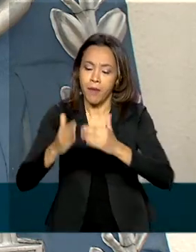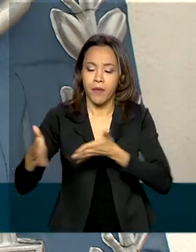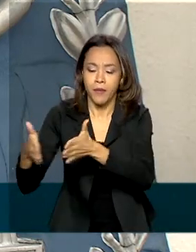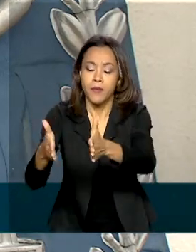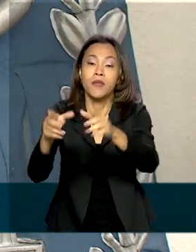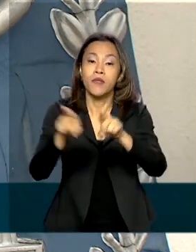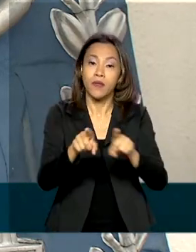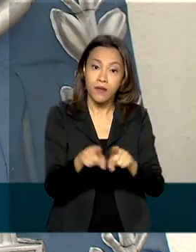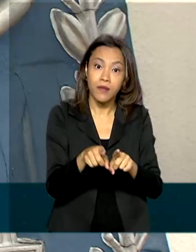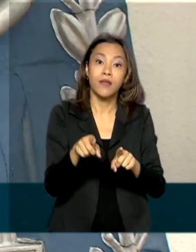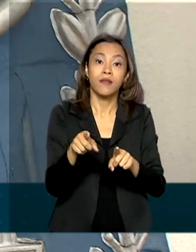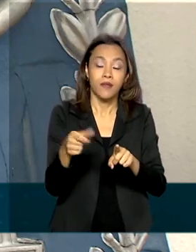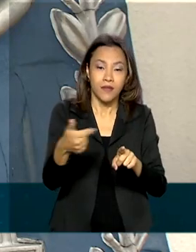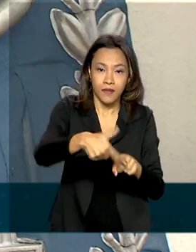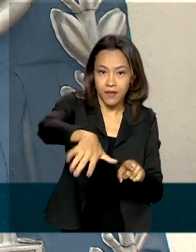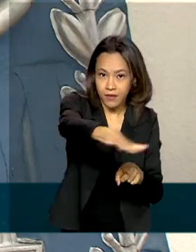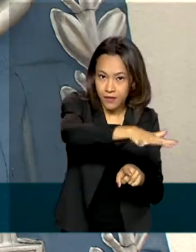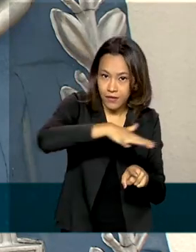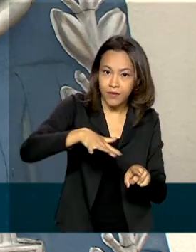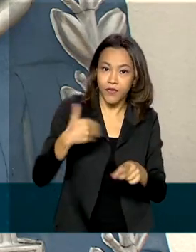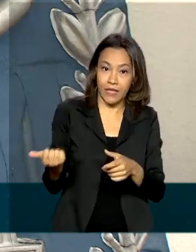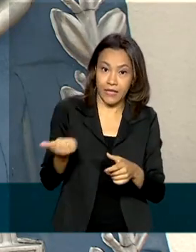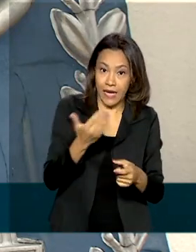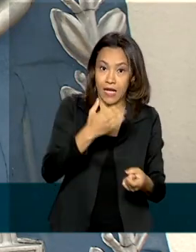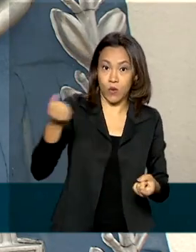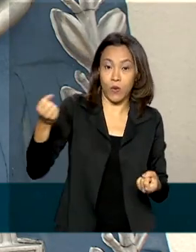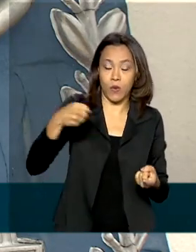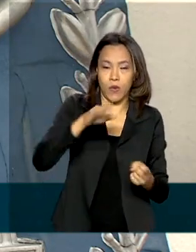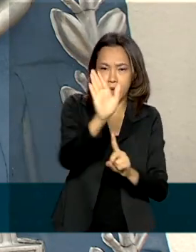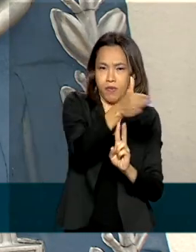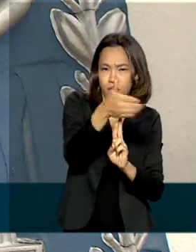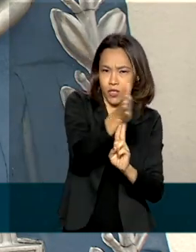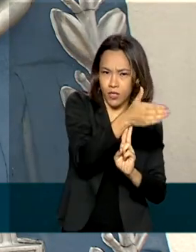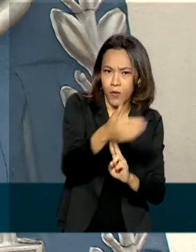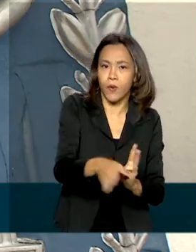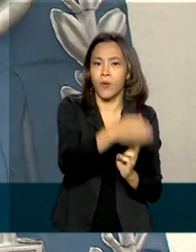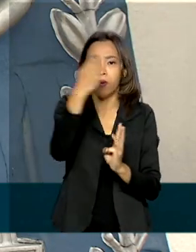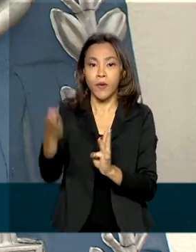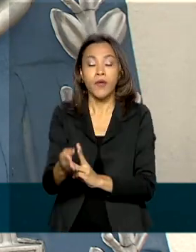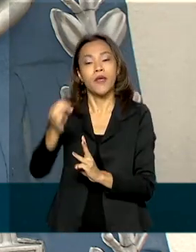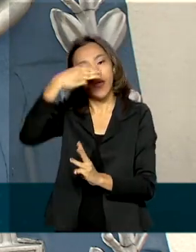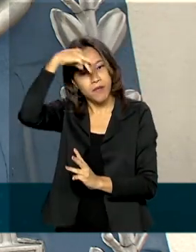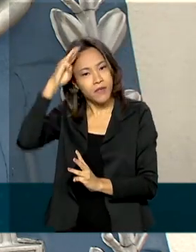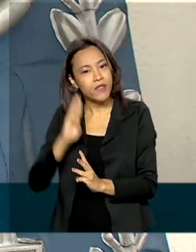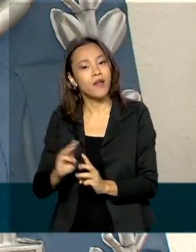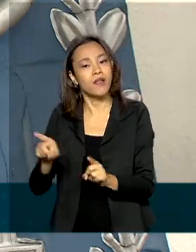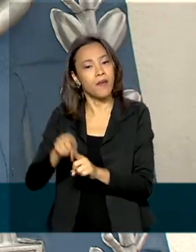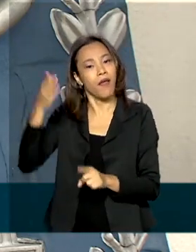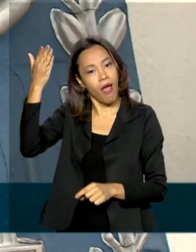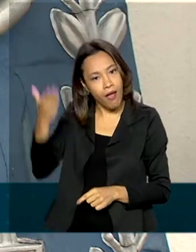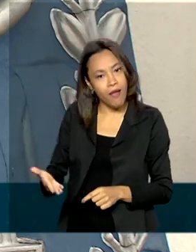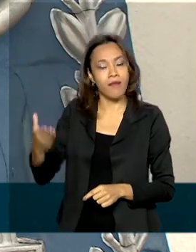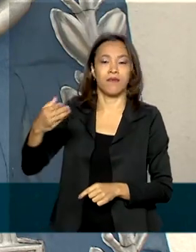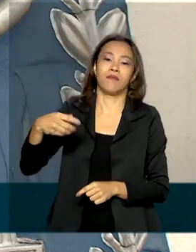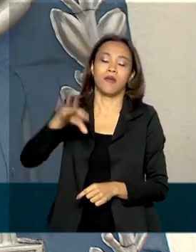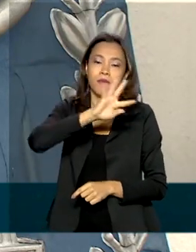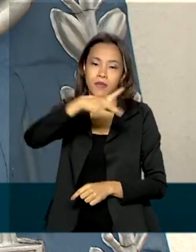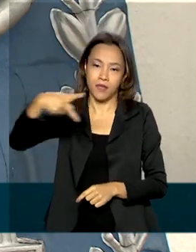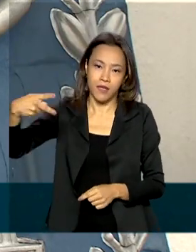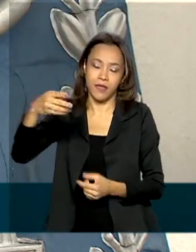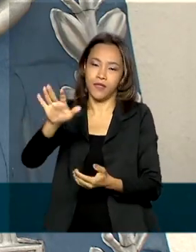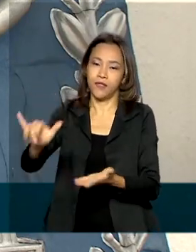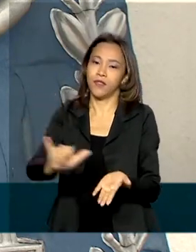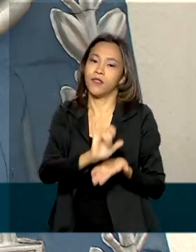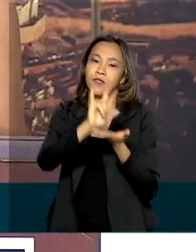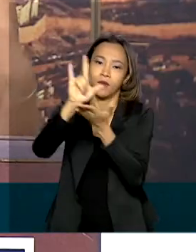pelo embaixador de Israel, Yoshi Shelley, à primeira-dama Michele Bolsonaro, que é a presidente do Conselho do Programa